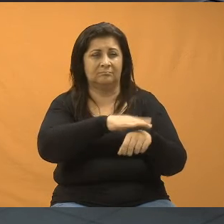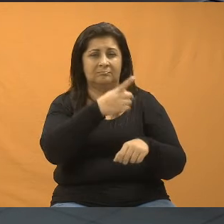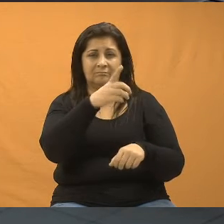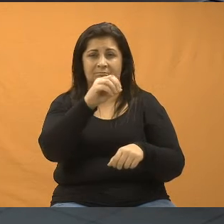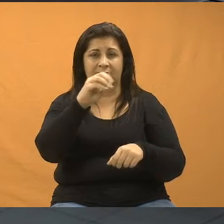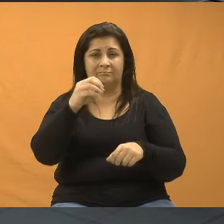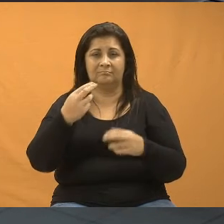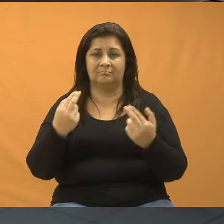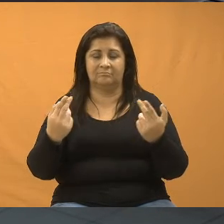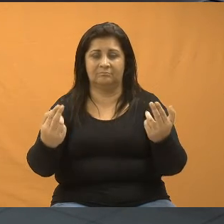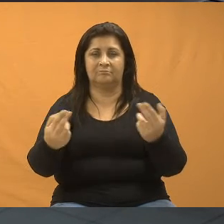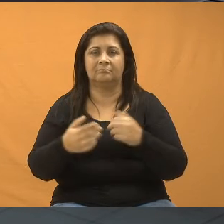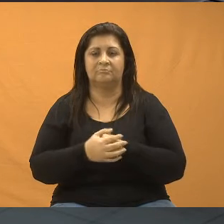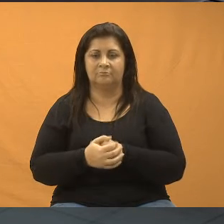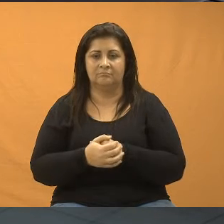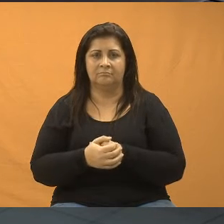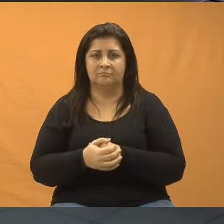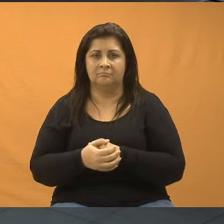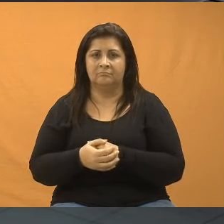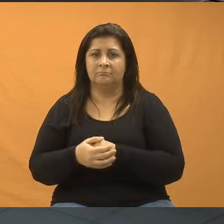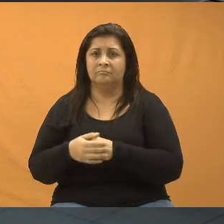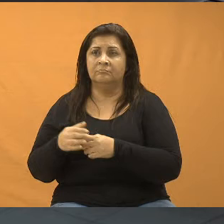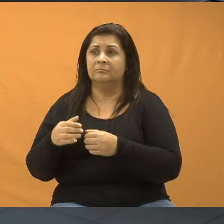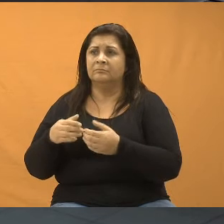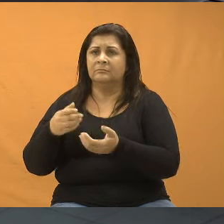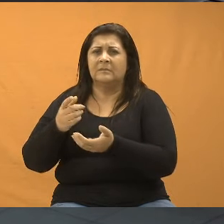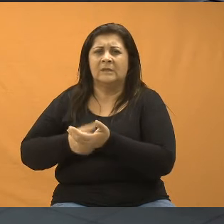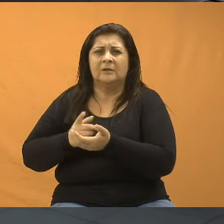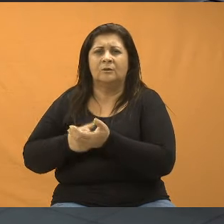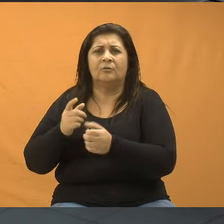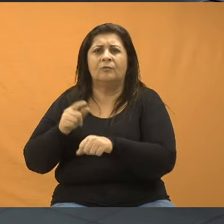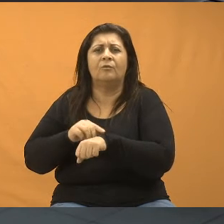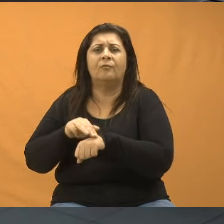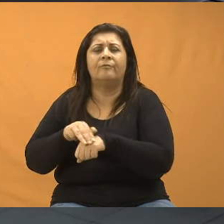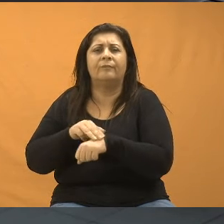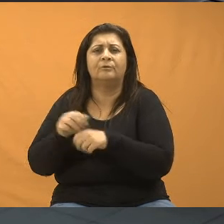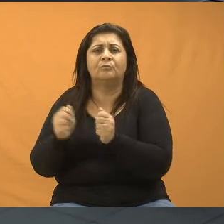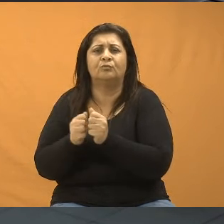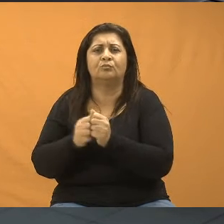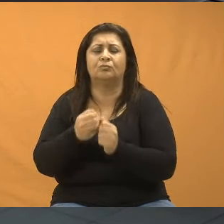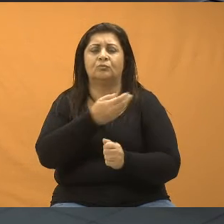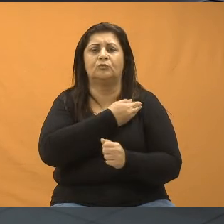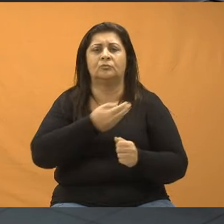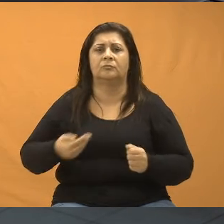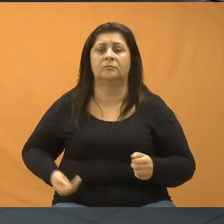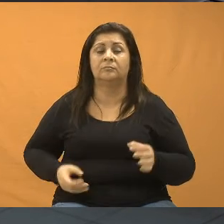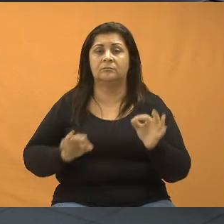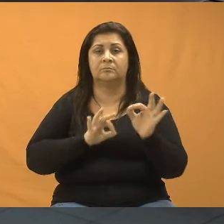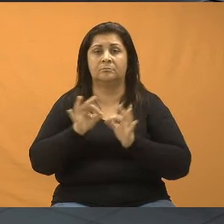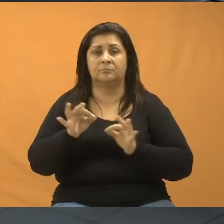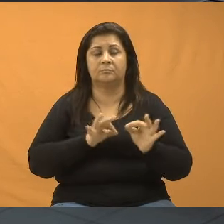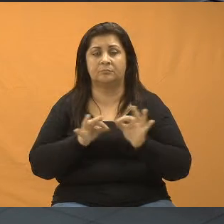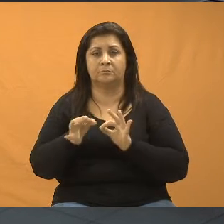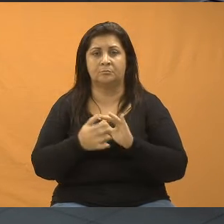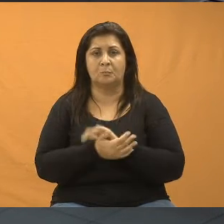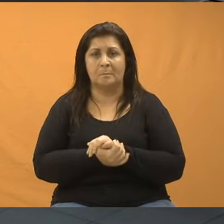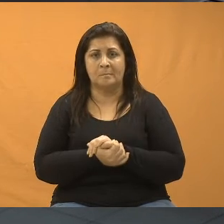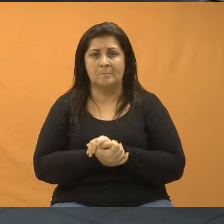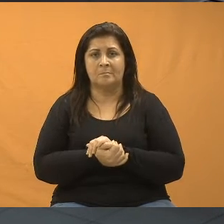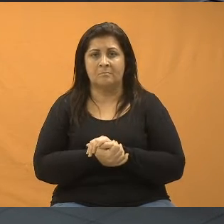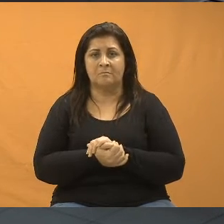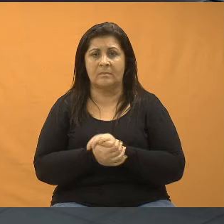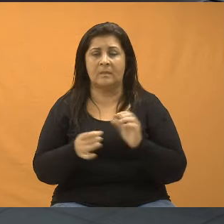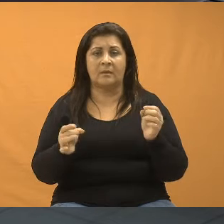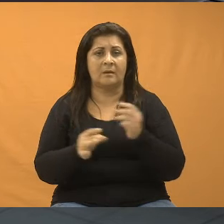situação, que estão fazendo lobby junto ao governo federal para que seja criado um instrumento de liquidação